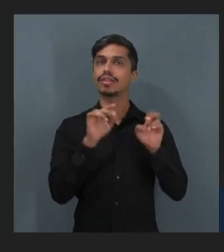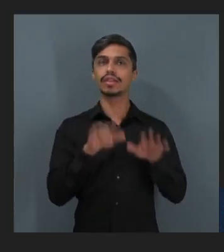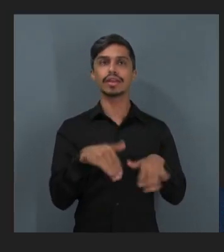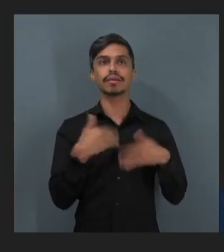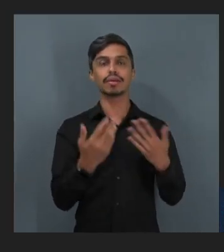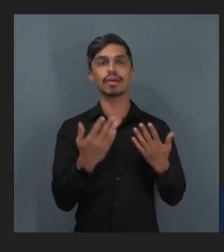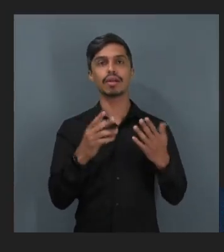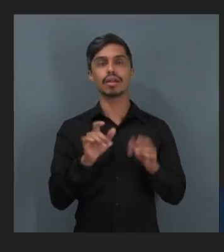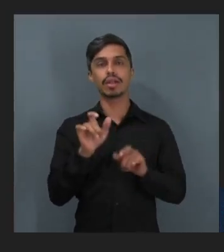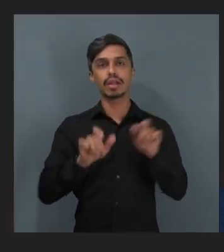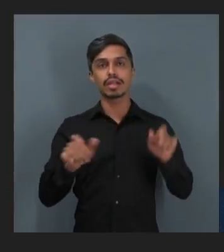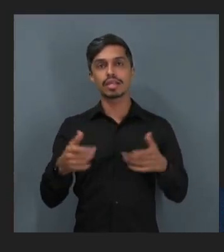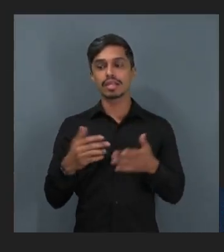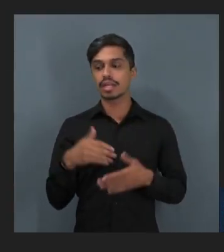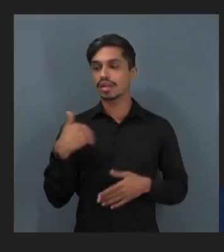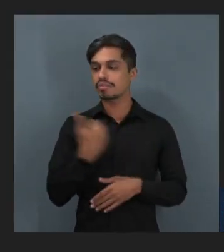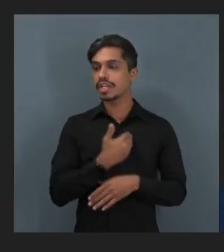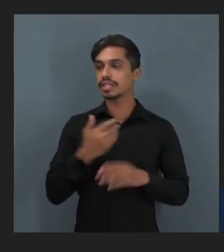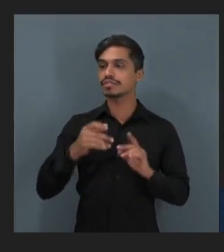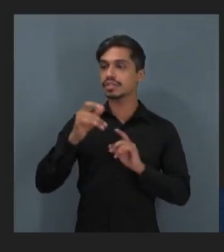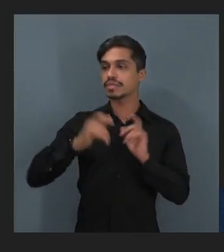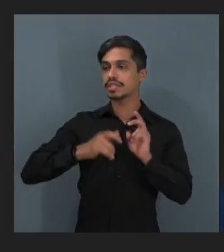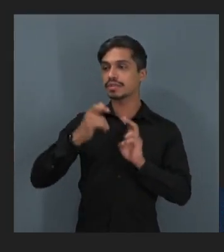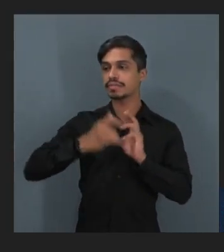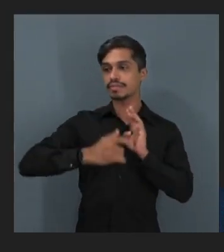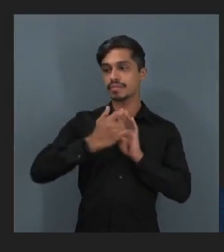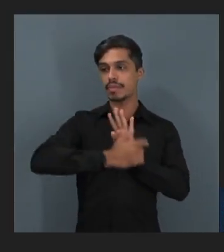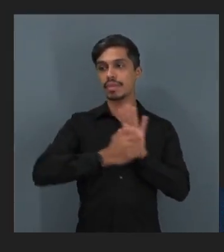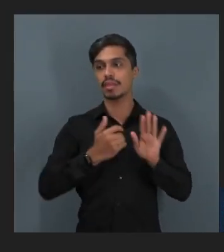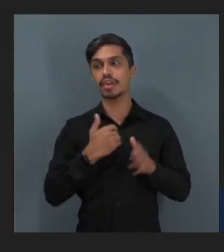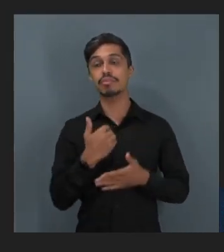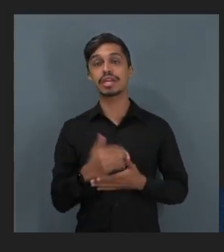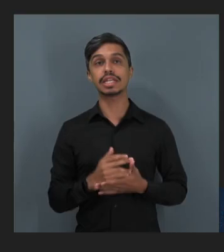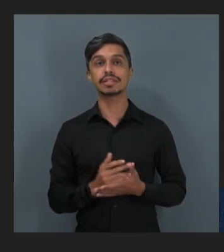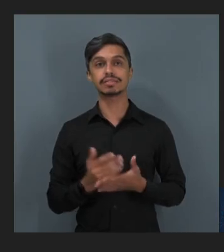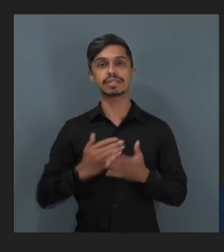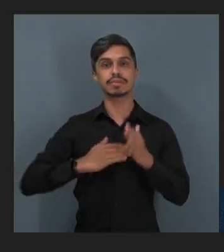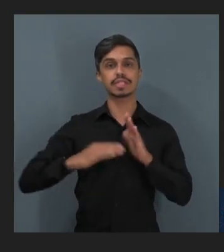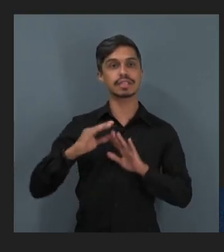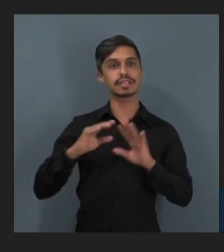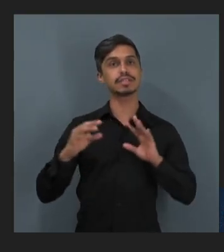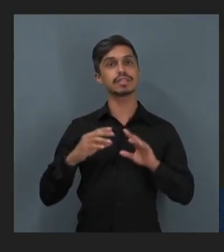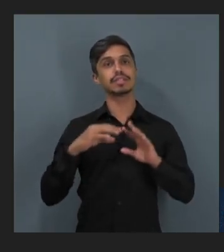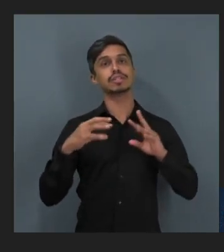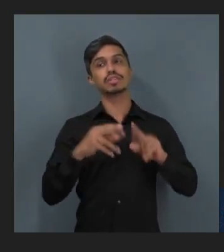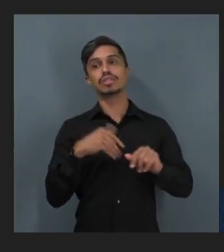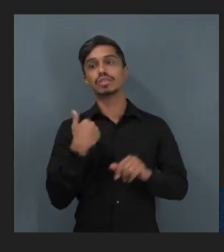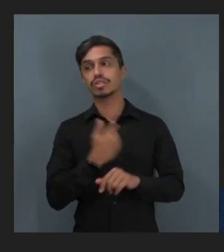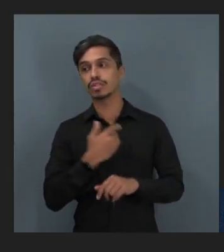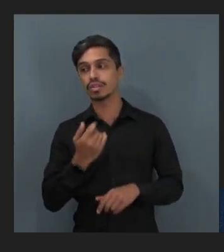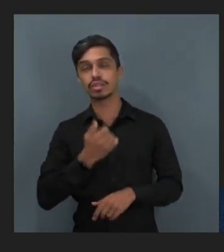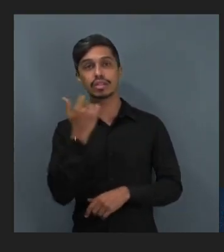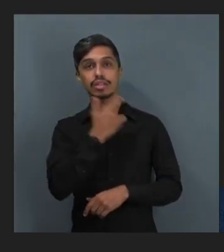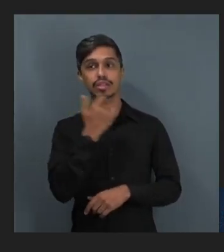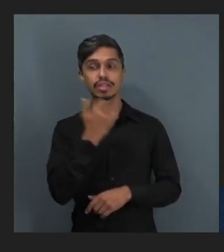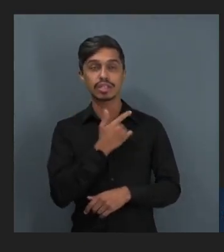comediante, é muito grave, porque nós vimos aí nesse final de